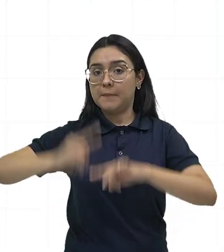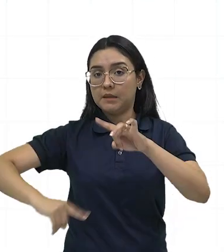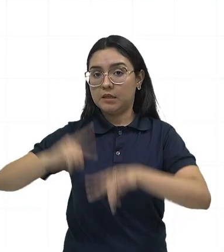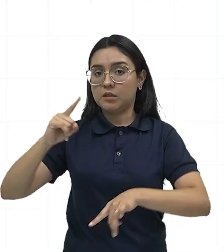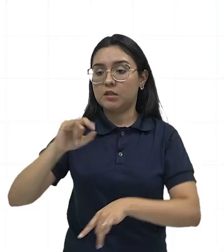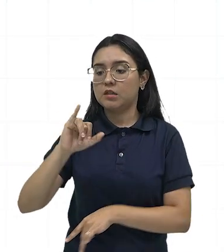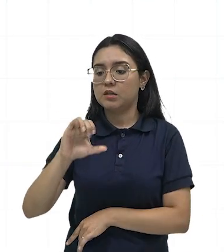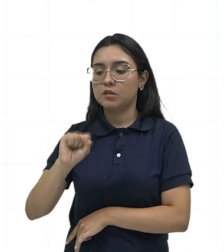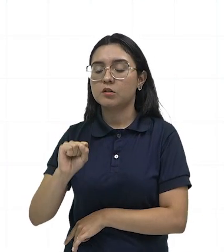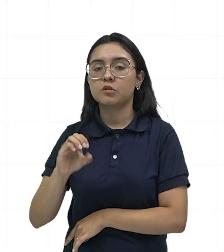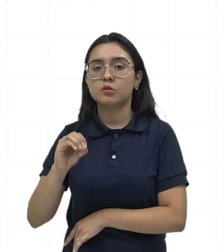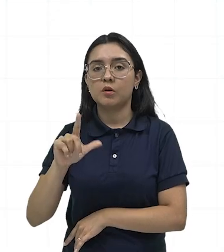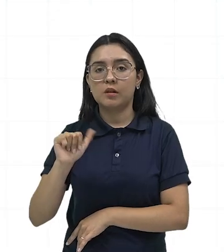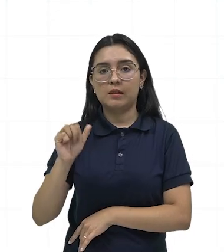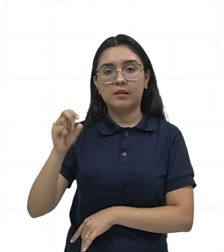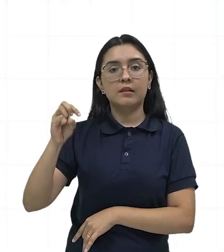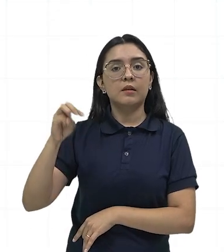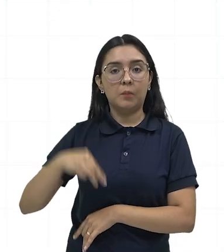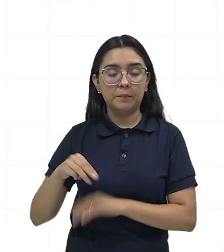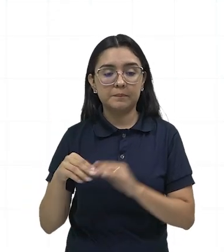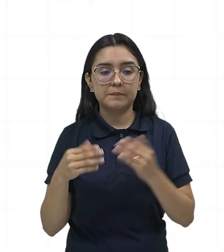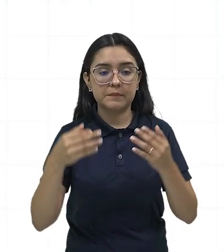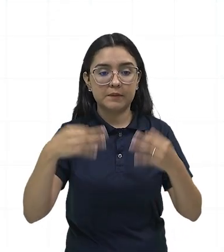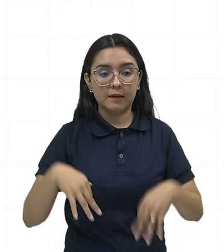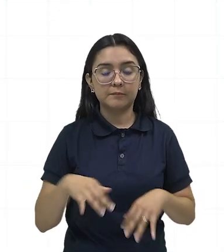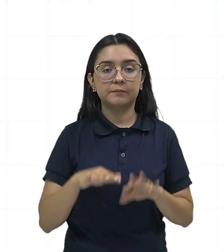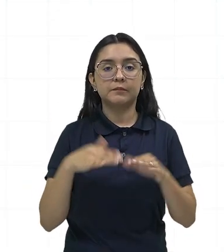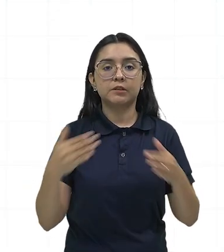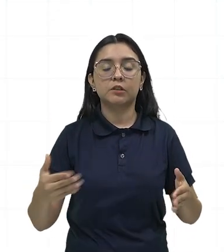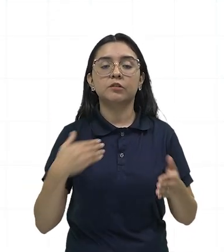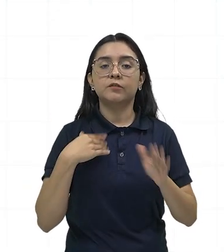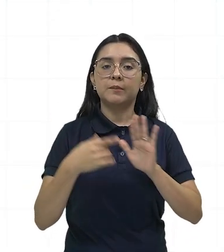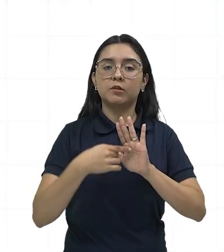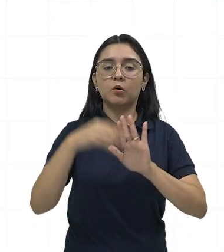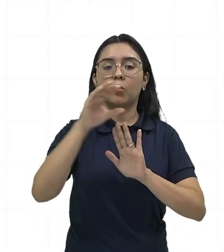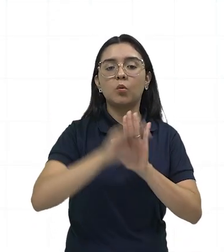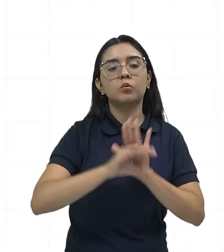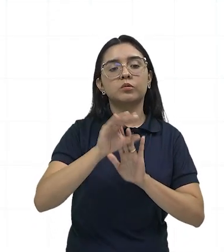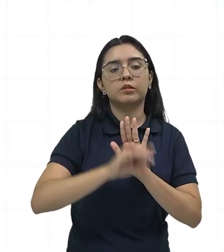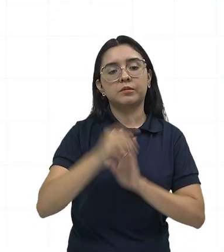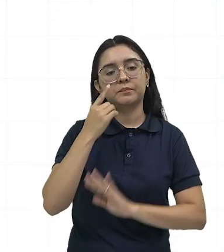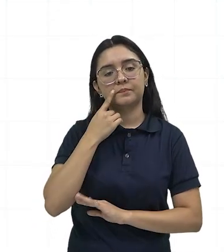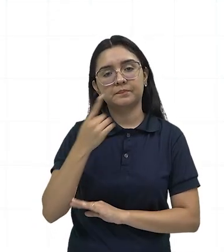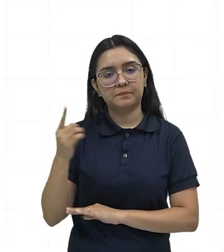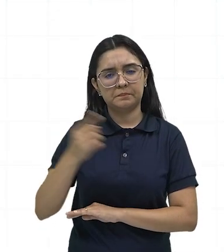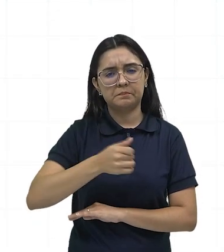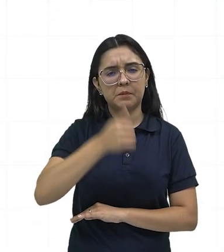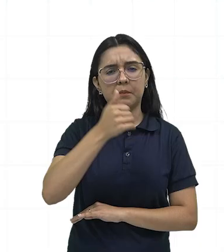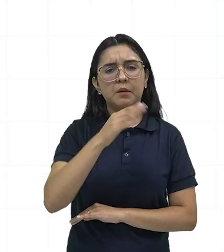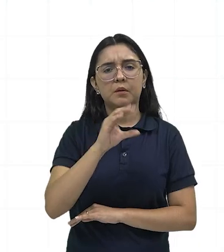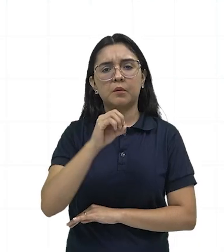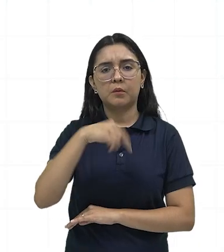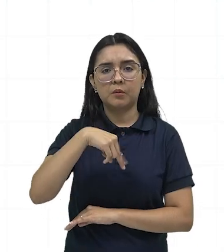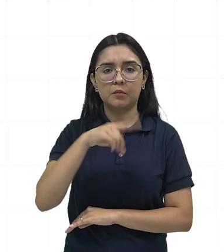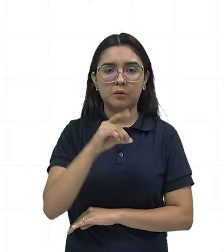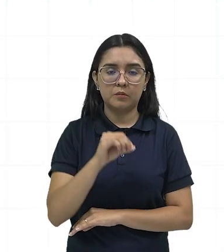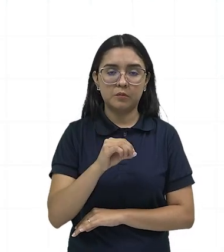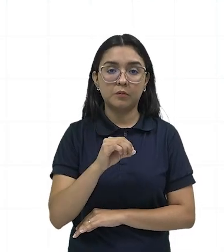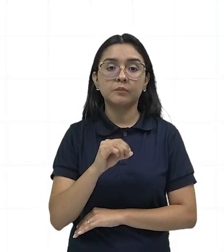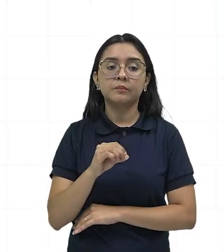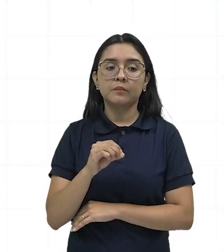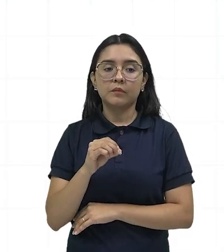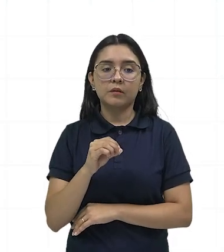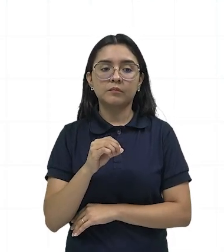e por isso são chamados de isolantes. Então, vamos aí para o conceito de condutores, né? Então, os